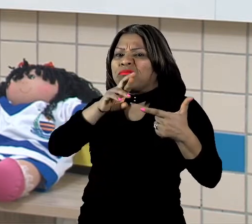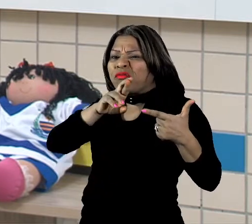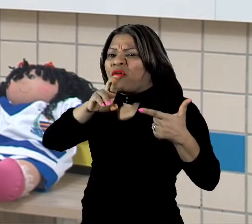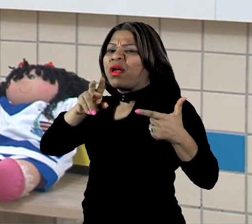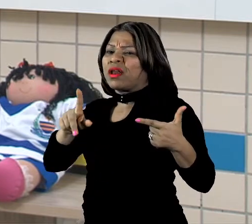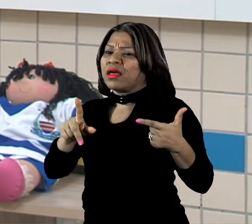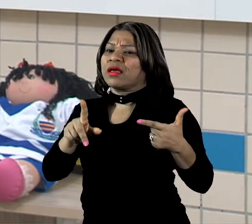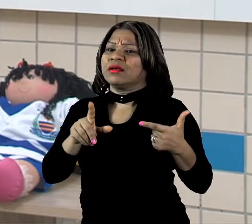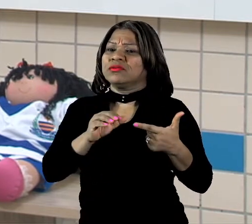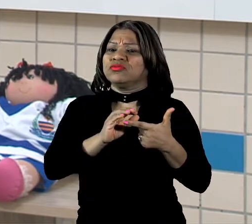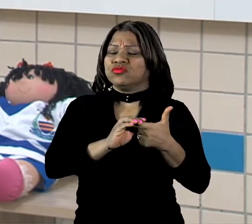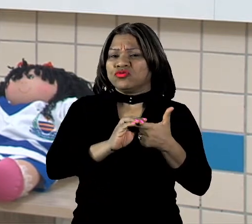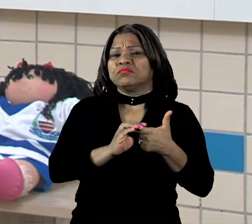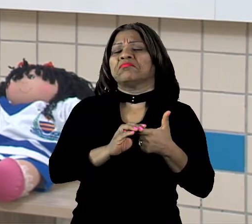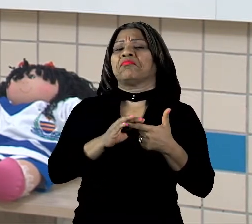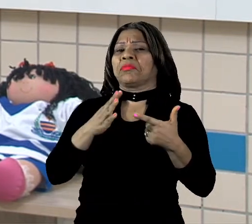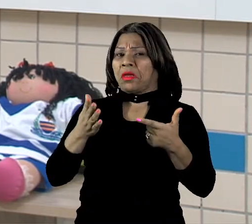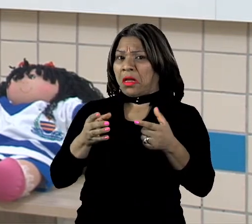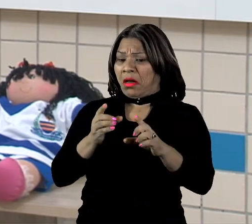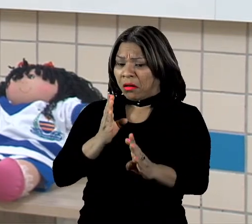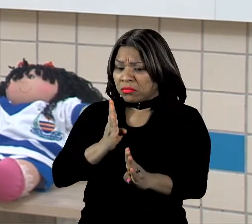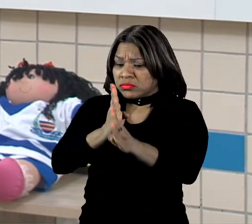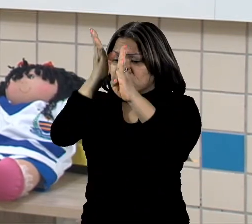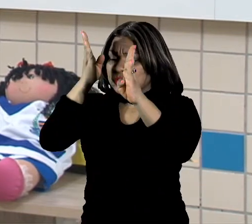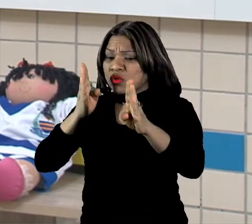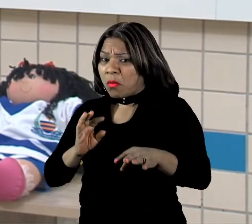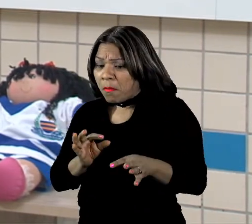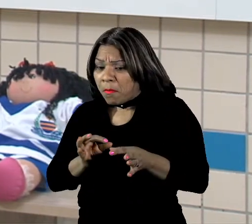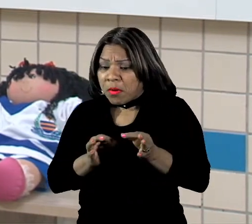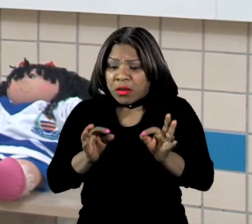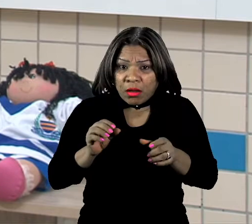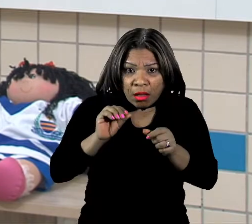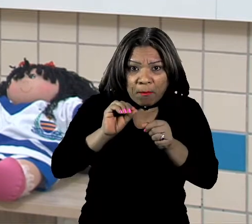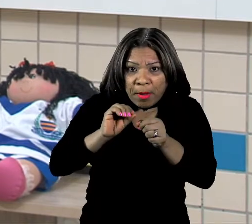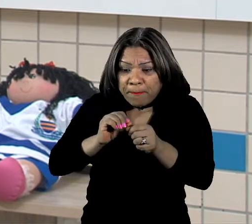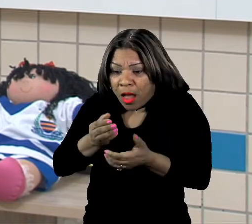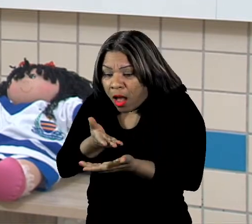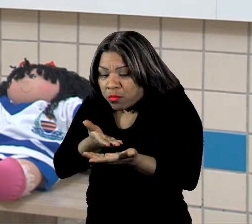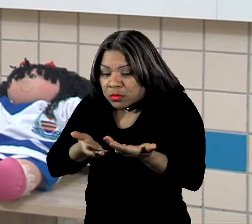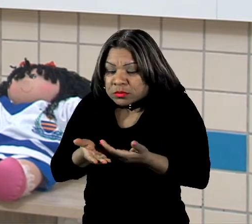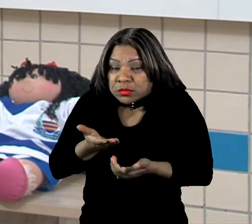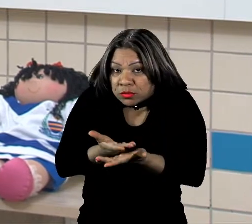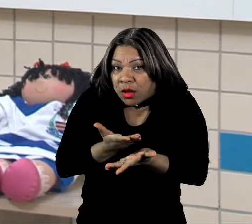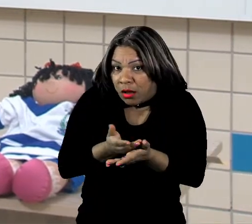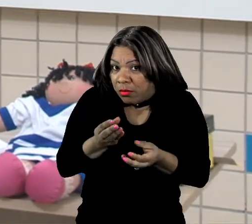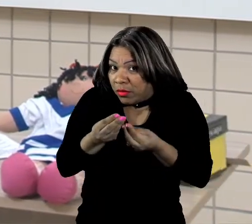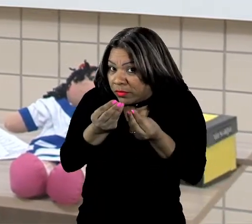né? Eu descobri isso, acredita, preparando aula para vocês, que em outros países